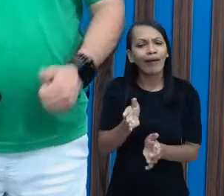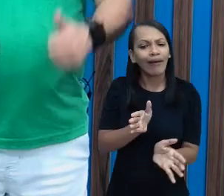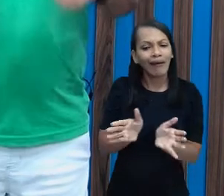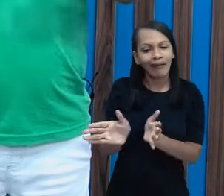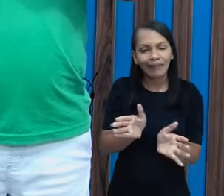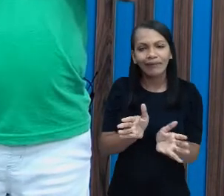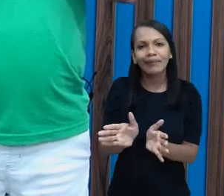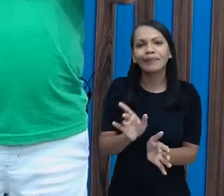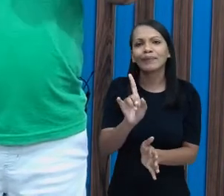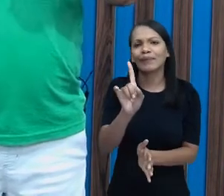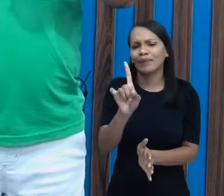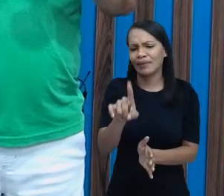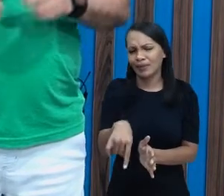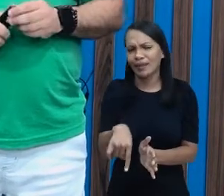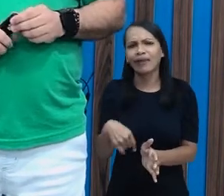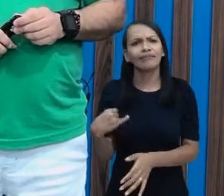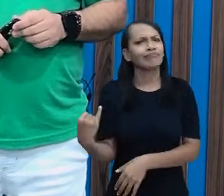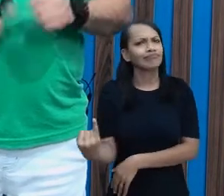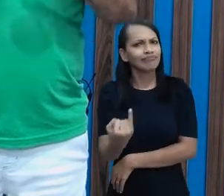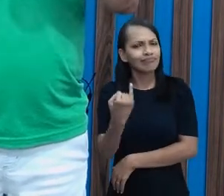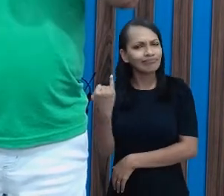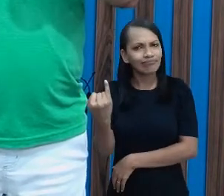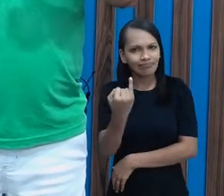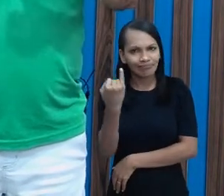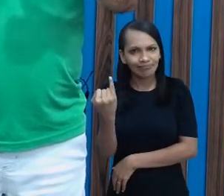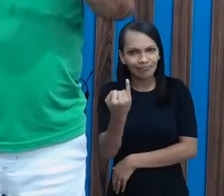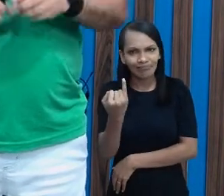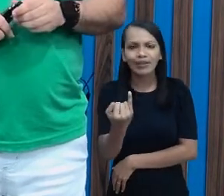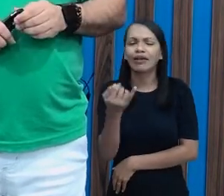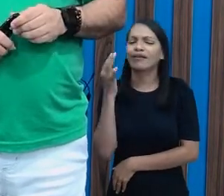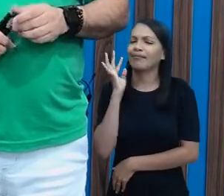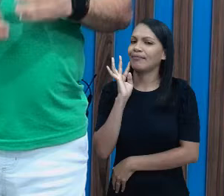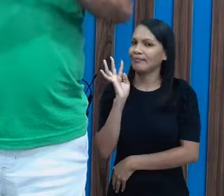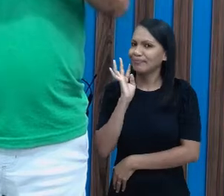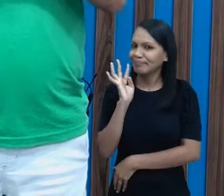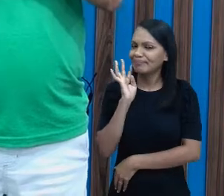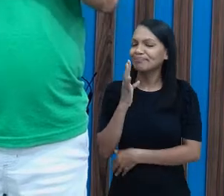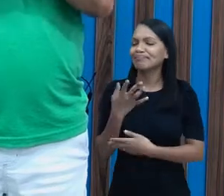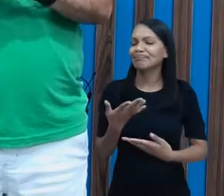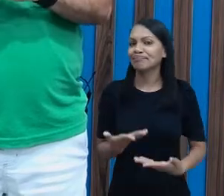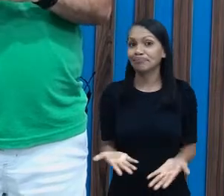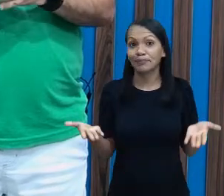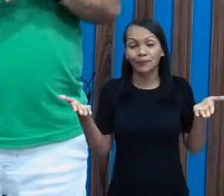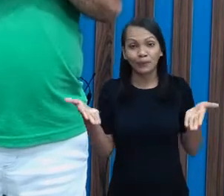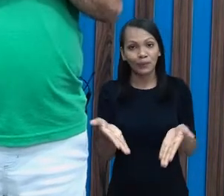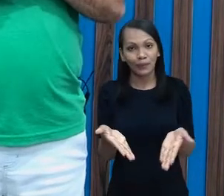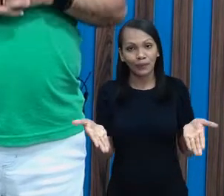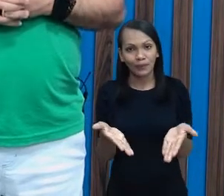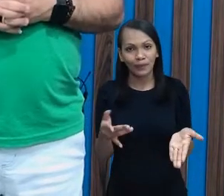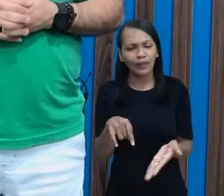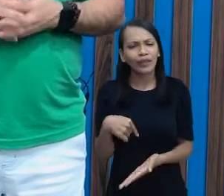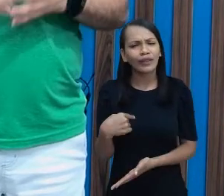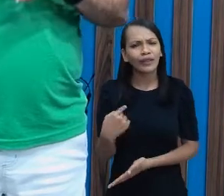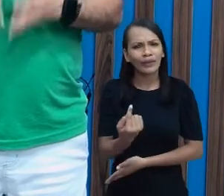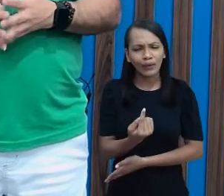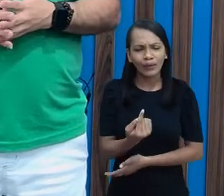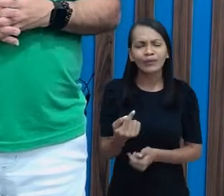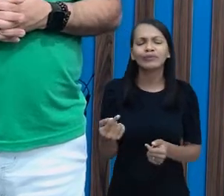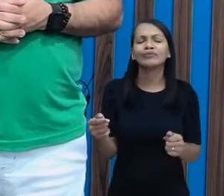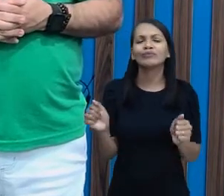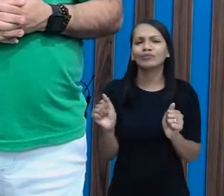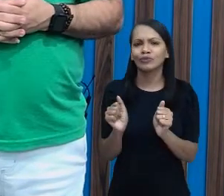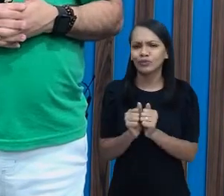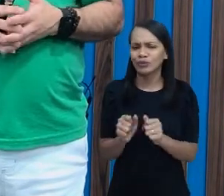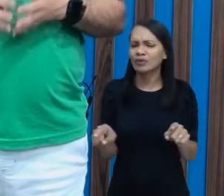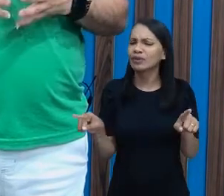acessibilidade é algo muito importante e algo muito legal. E hoje nós contamos mais uma